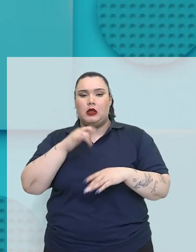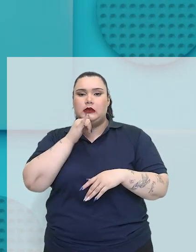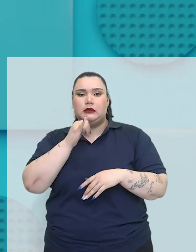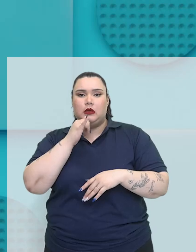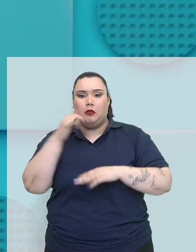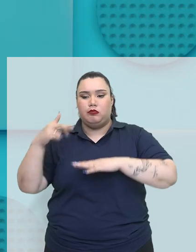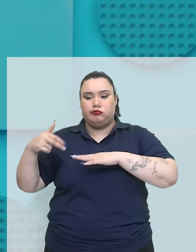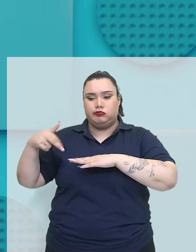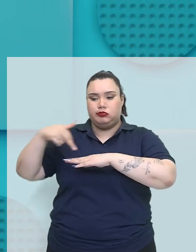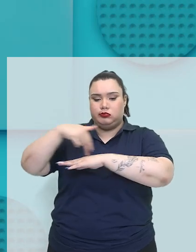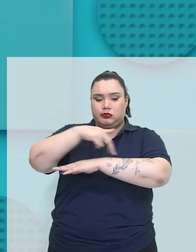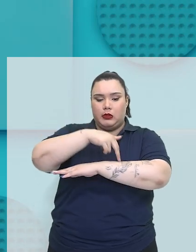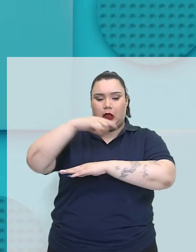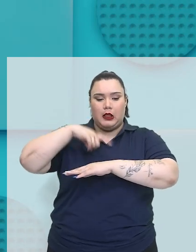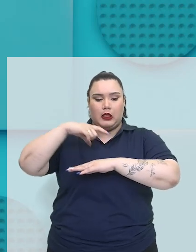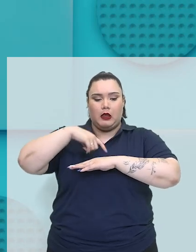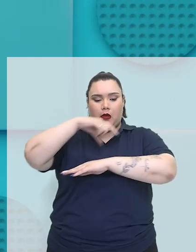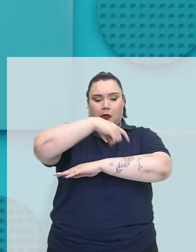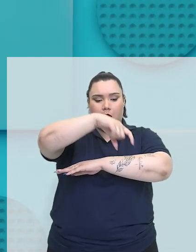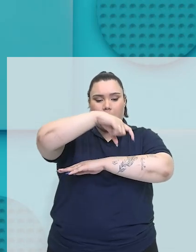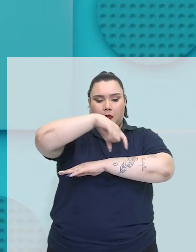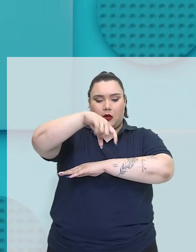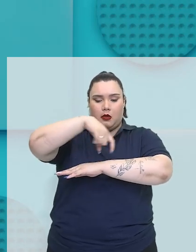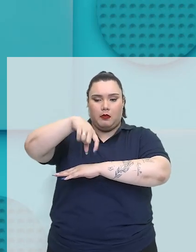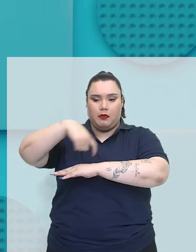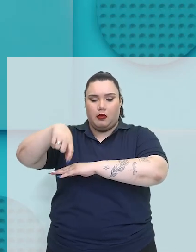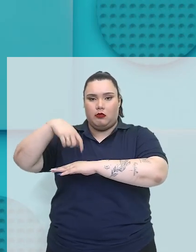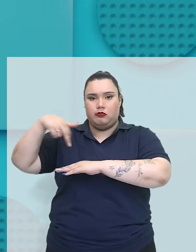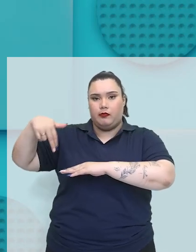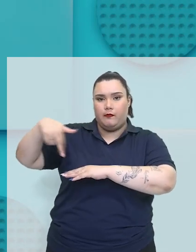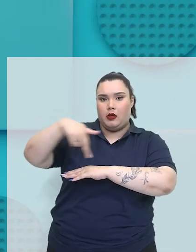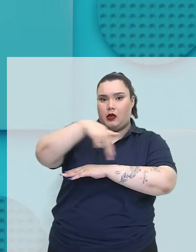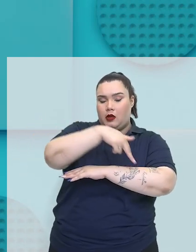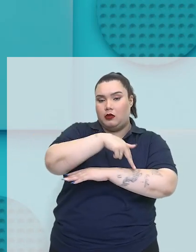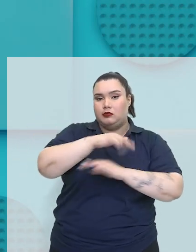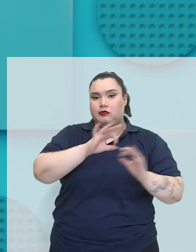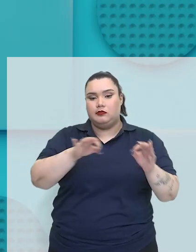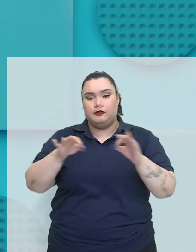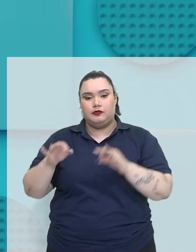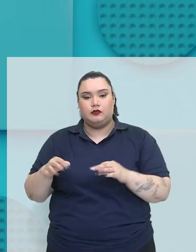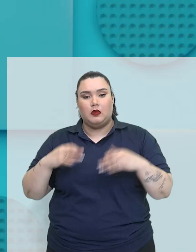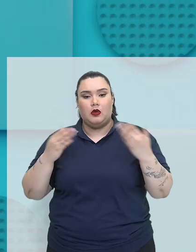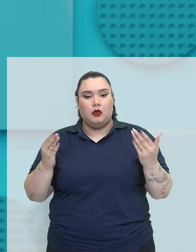para atravessar a rua, não é? E aí, em